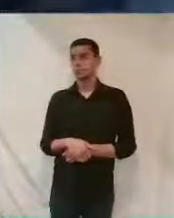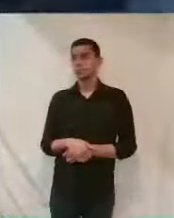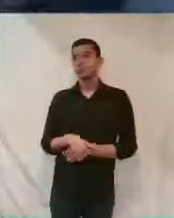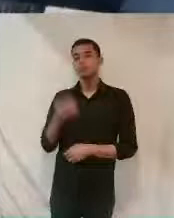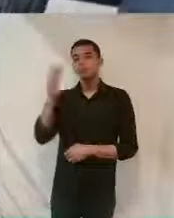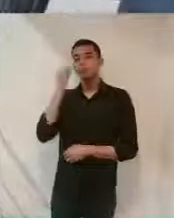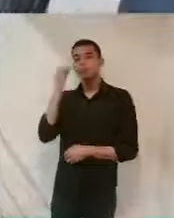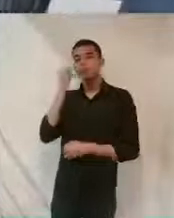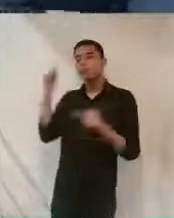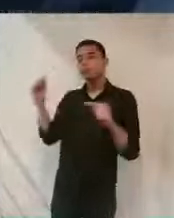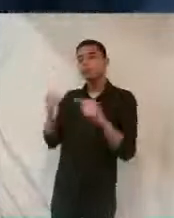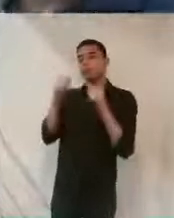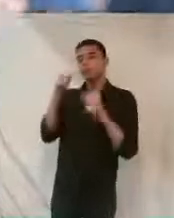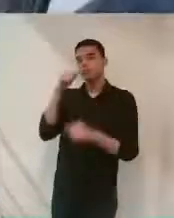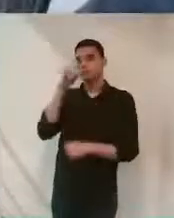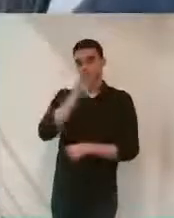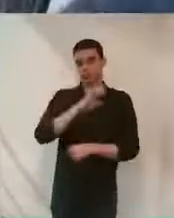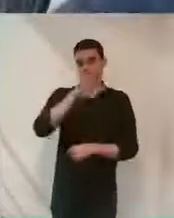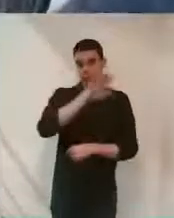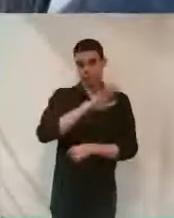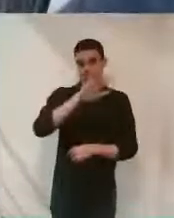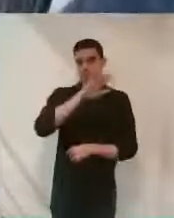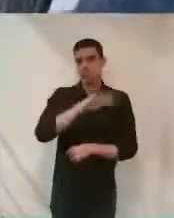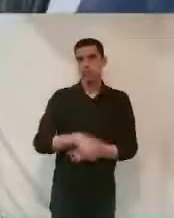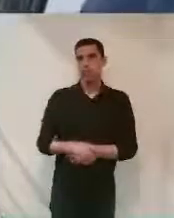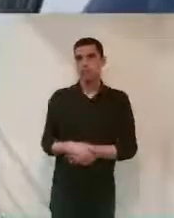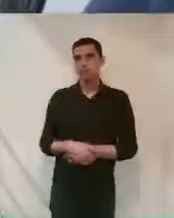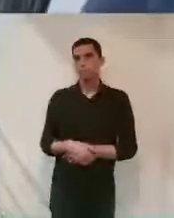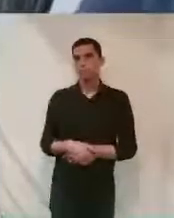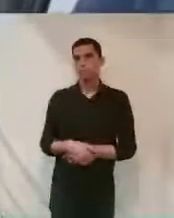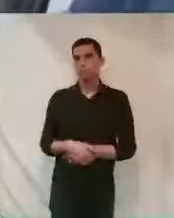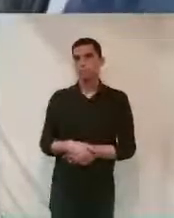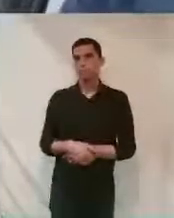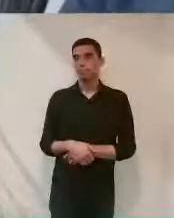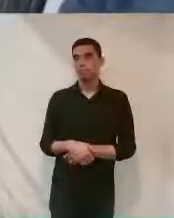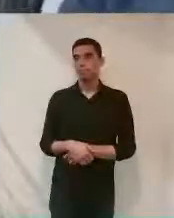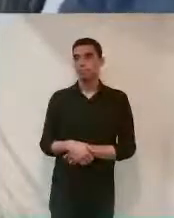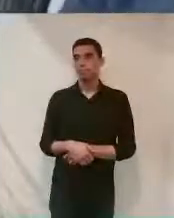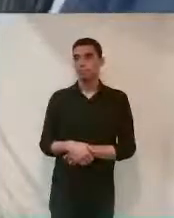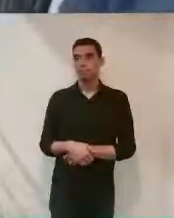assim, tendo em vista que europeu inclui recuperação energética